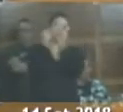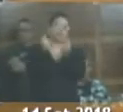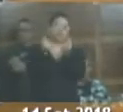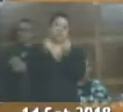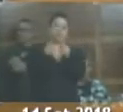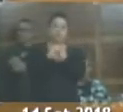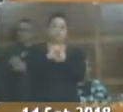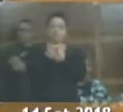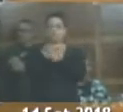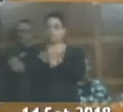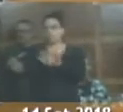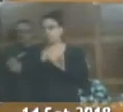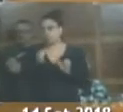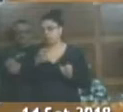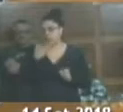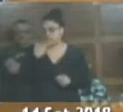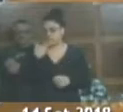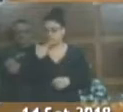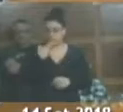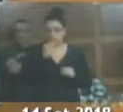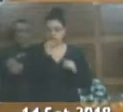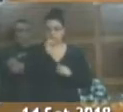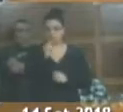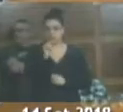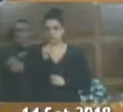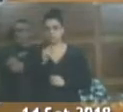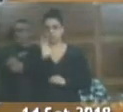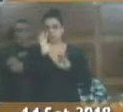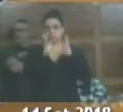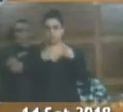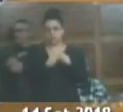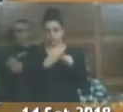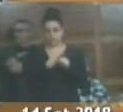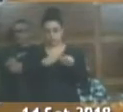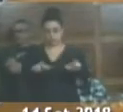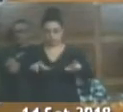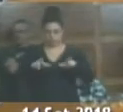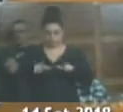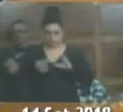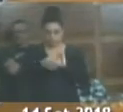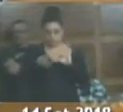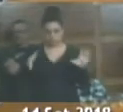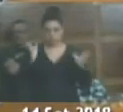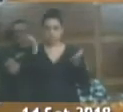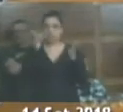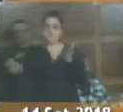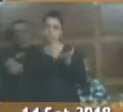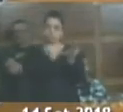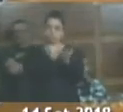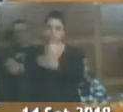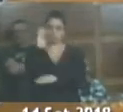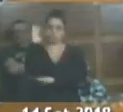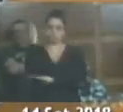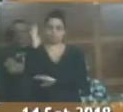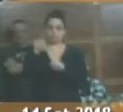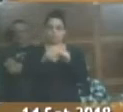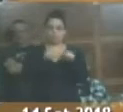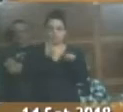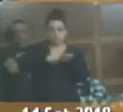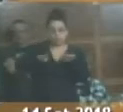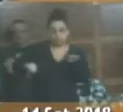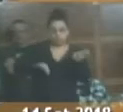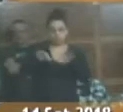orçamentárias. Mas o que eu quero dizer é o seguinte, a notícia boa é que foi feita a licitação, nós estamos adquirindo as madeiras para poder estar atendendo